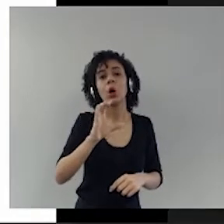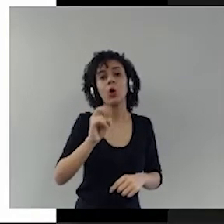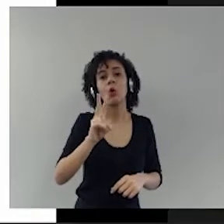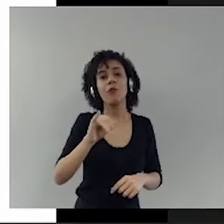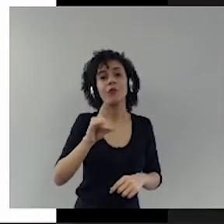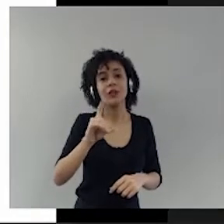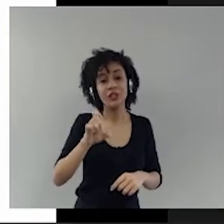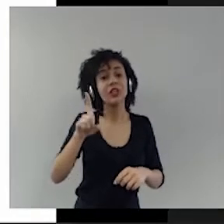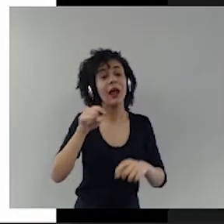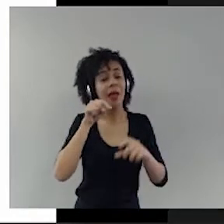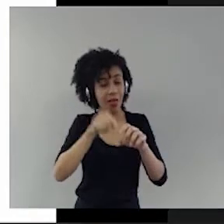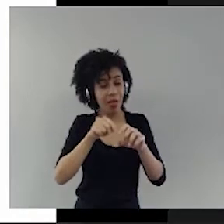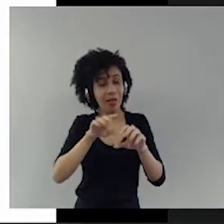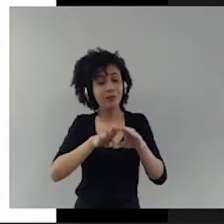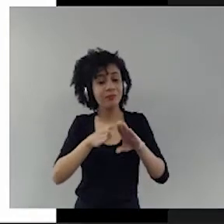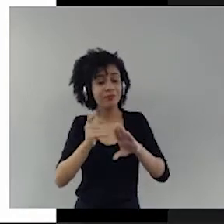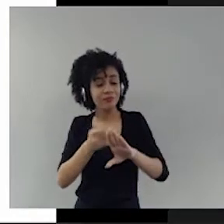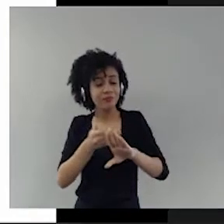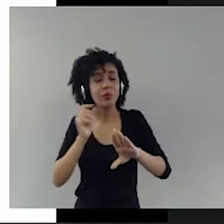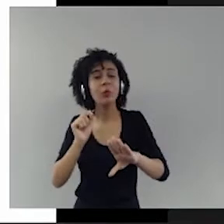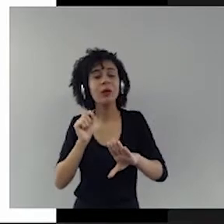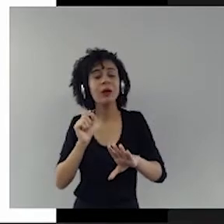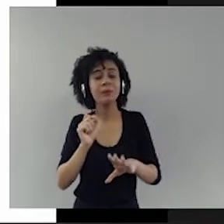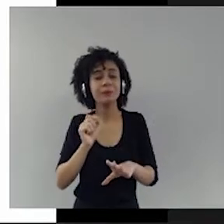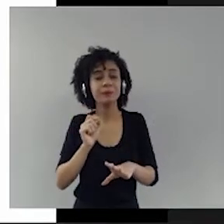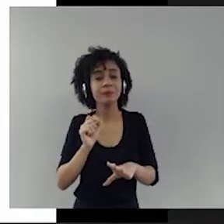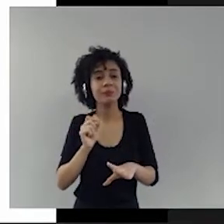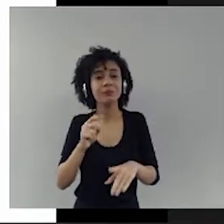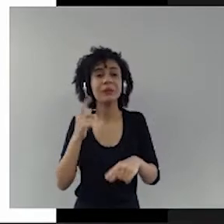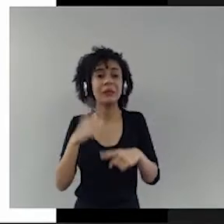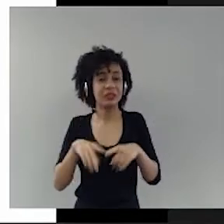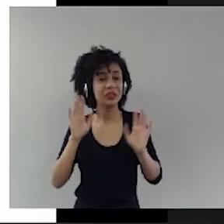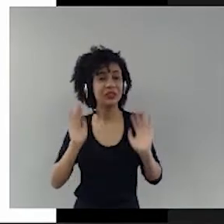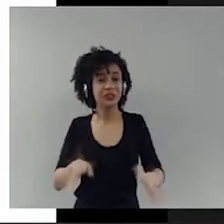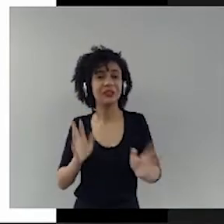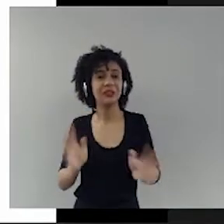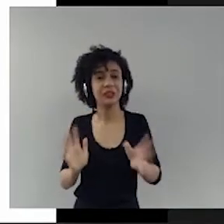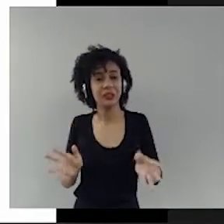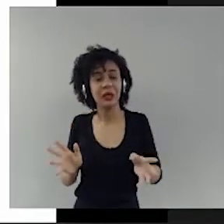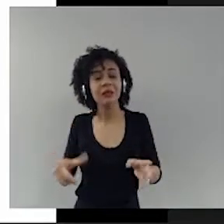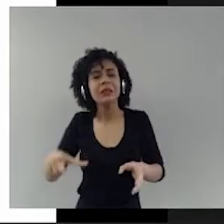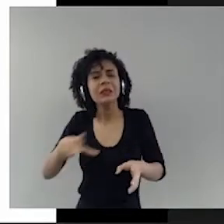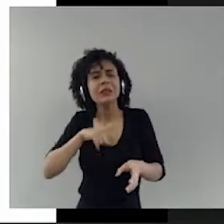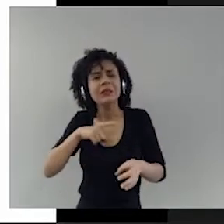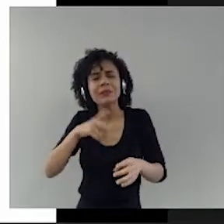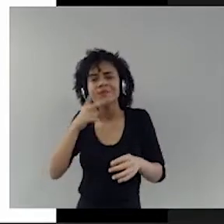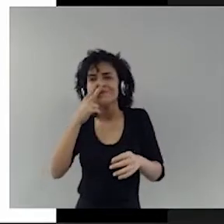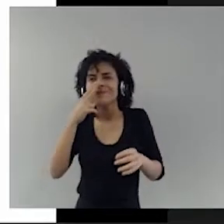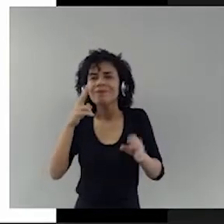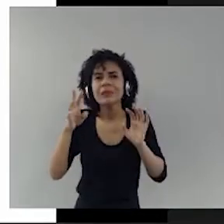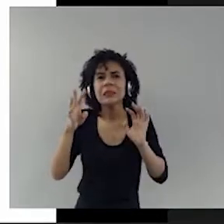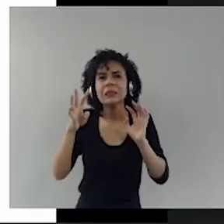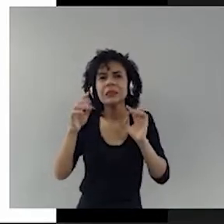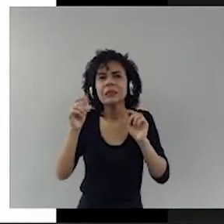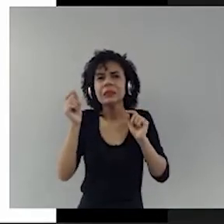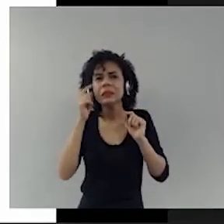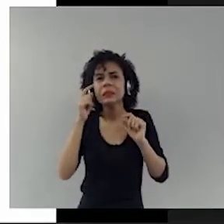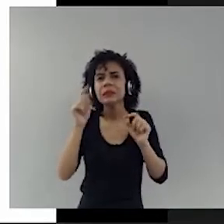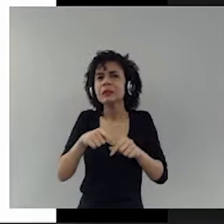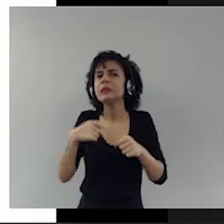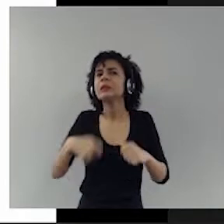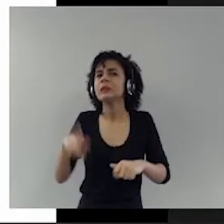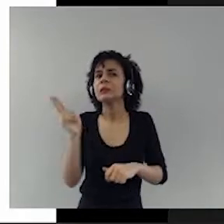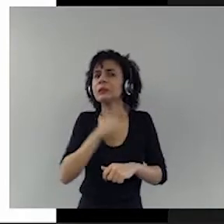66 porque é já desde logo contém uma presunção legal da